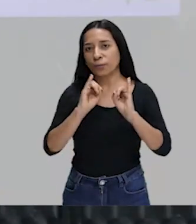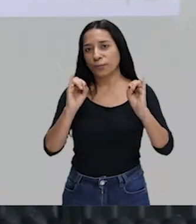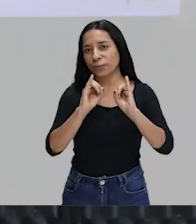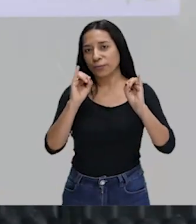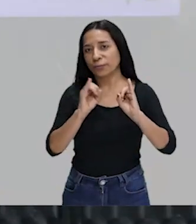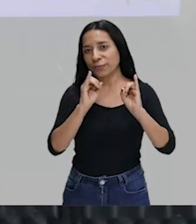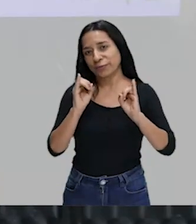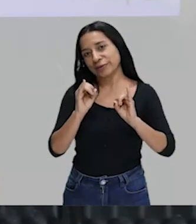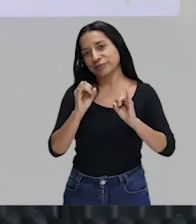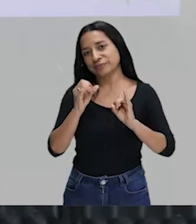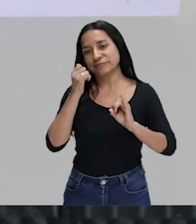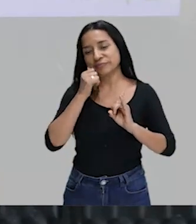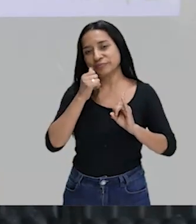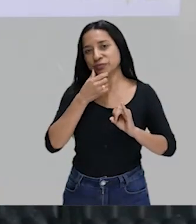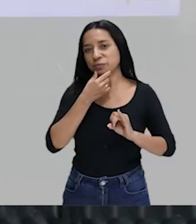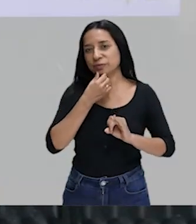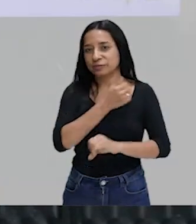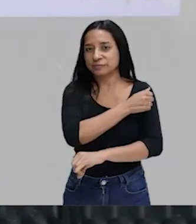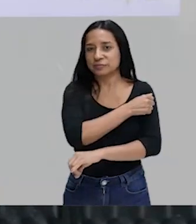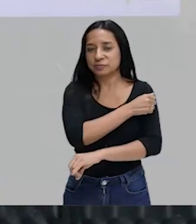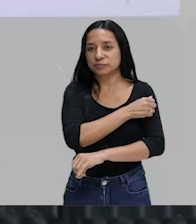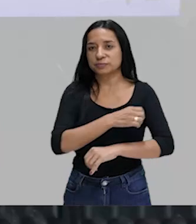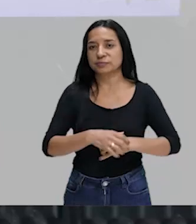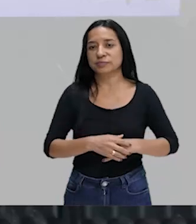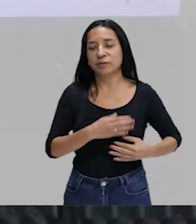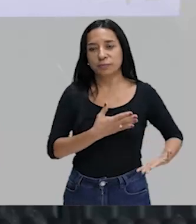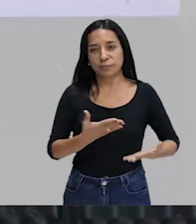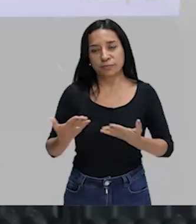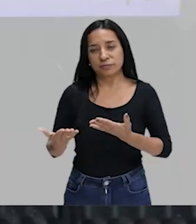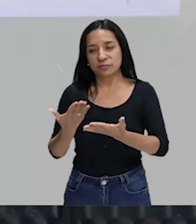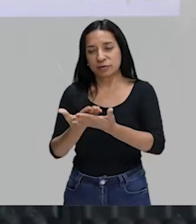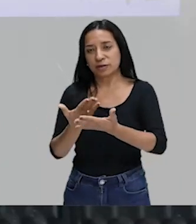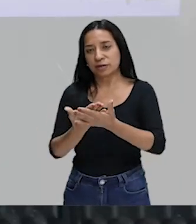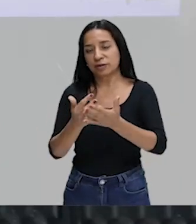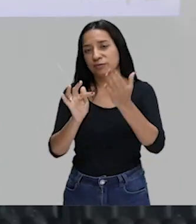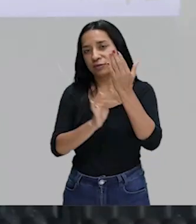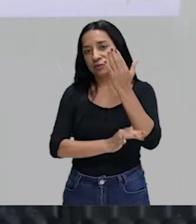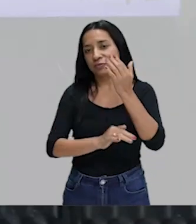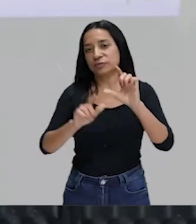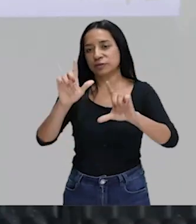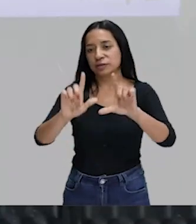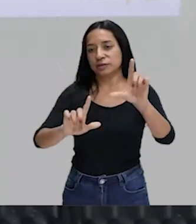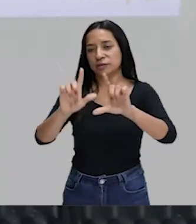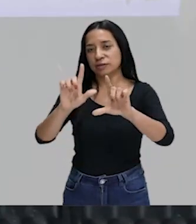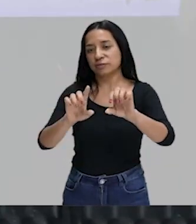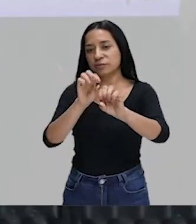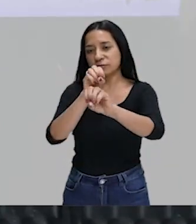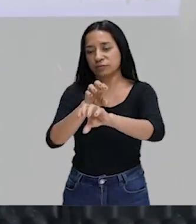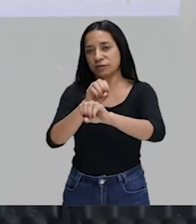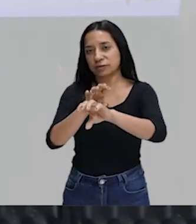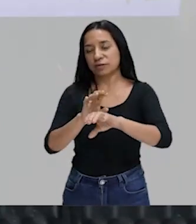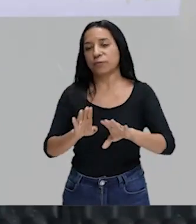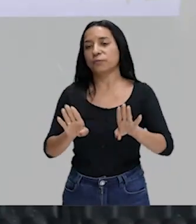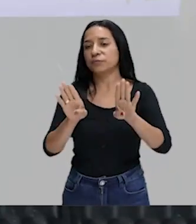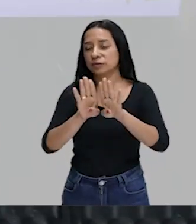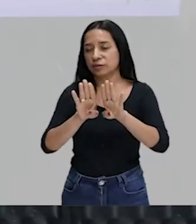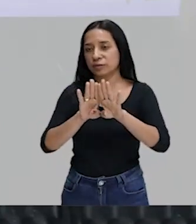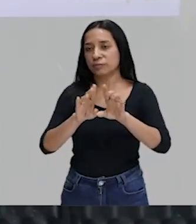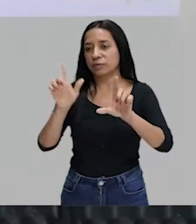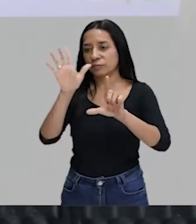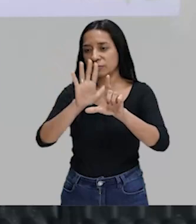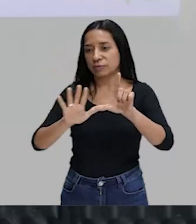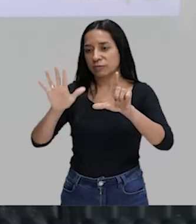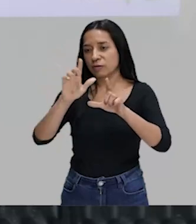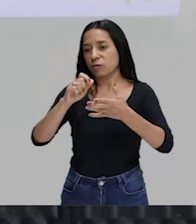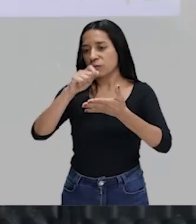Olá, aluna! Olá, aluno! Bem-vindo a mais uma aula de física aqui pela TV Educação e também pela plataforma Gonçalves Dias, né?